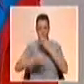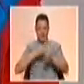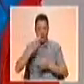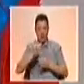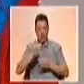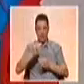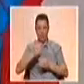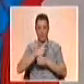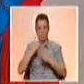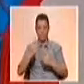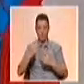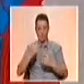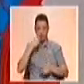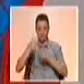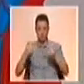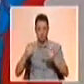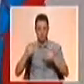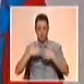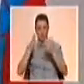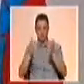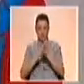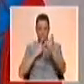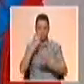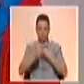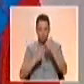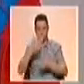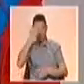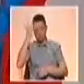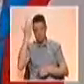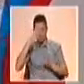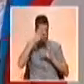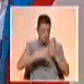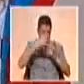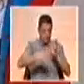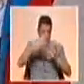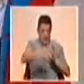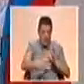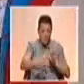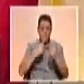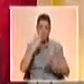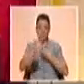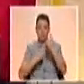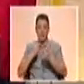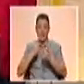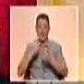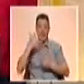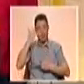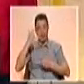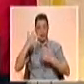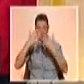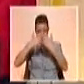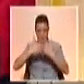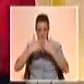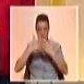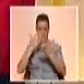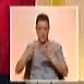depois o público é chamado a intervir e vale tudo. As perguntas mais simples, as mais complexas, a ideia é tirar dúvidas. E as pessoas participam?